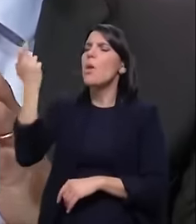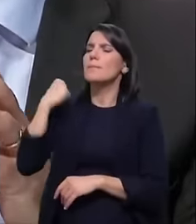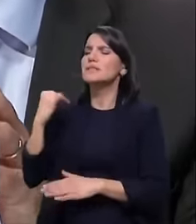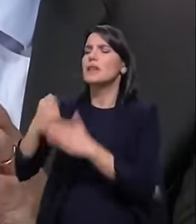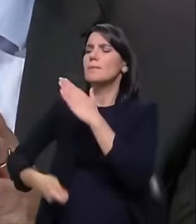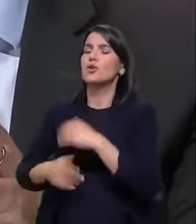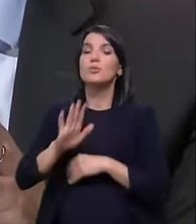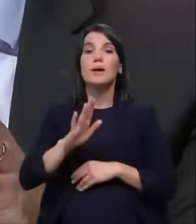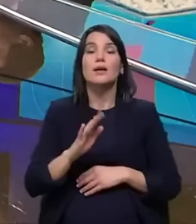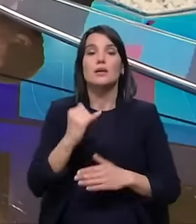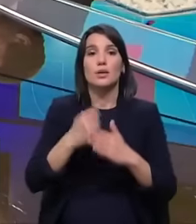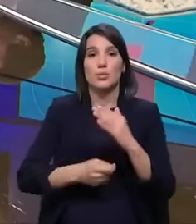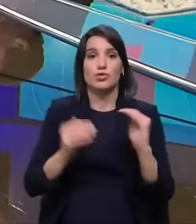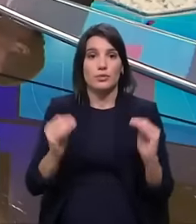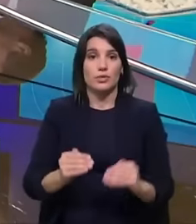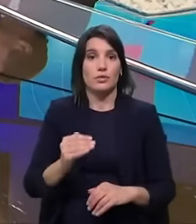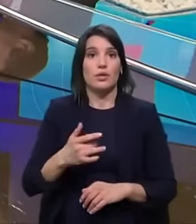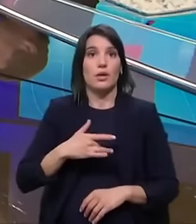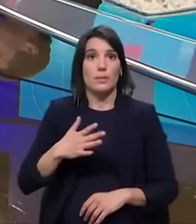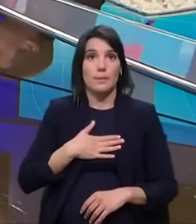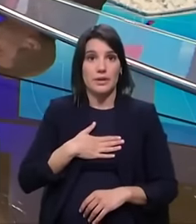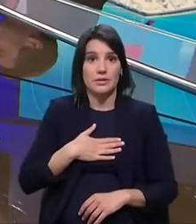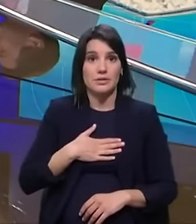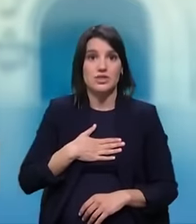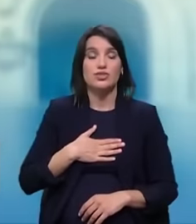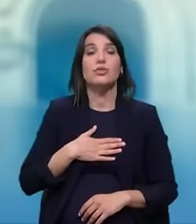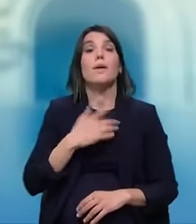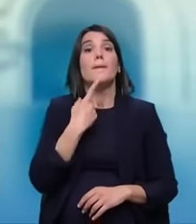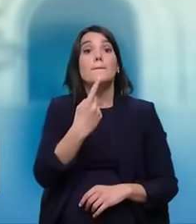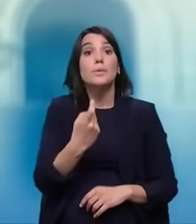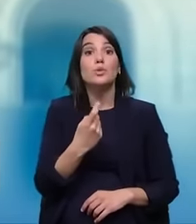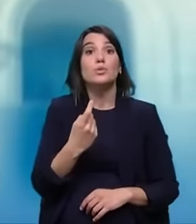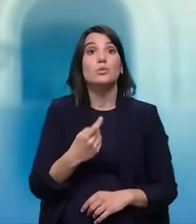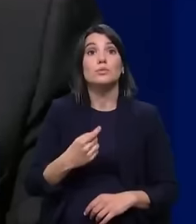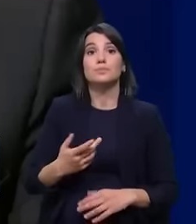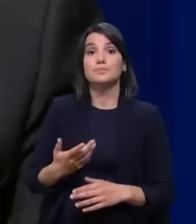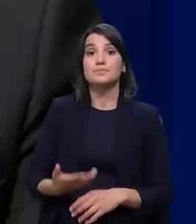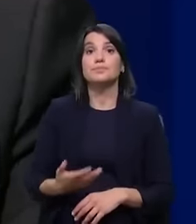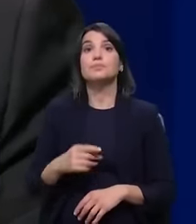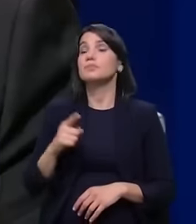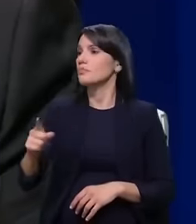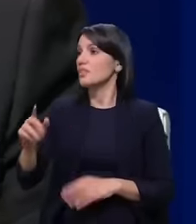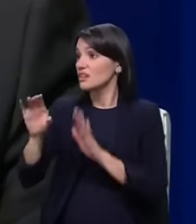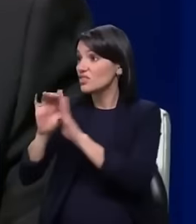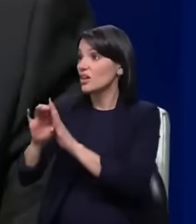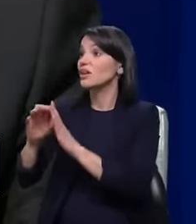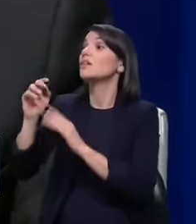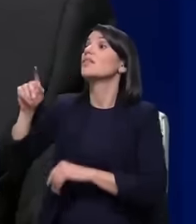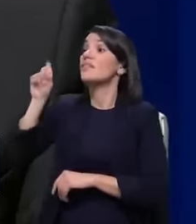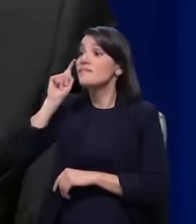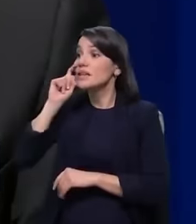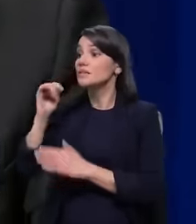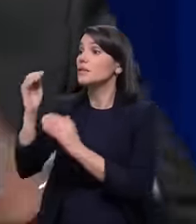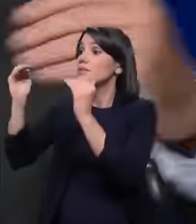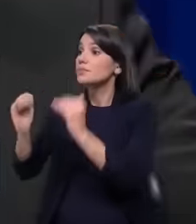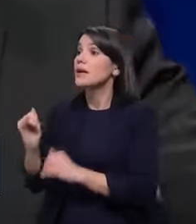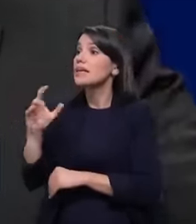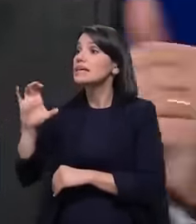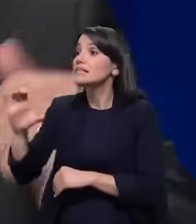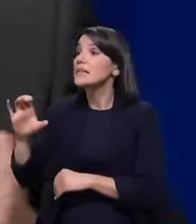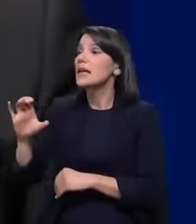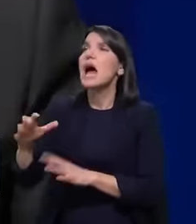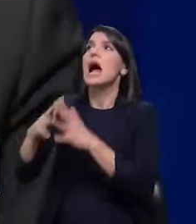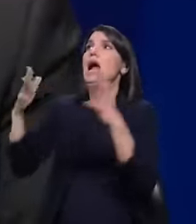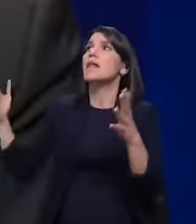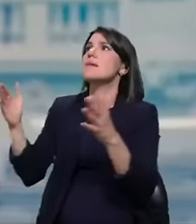impostos para empresas, para além dos particulares. É nas falso, empresas. Isto é falso. Pergunte-lhe. João, o Chega defende uma descida do IRC. Não é do IRC para as grandes, nem para as